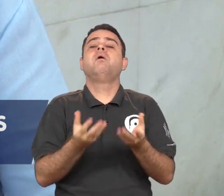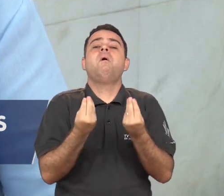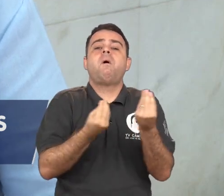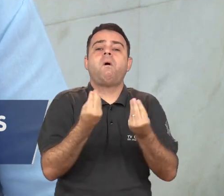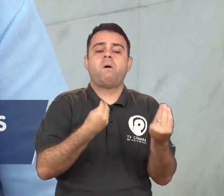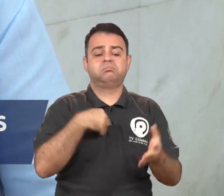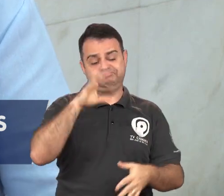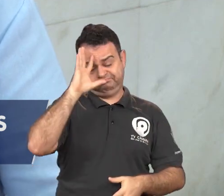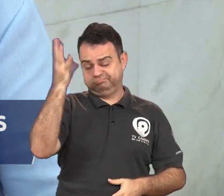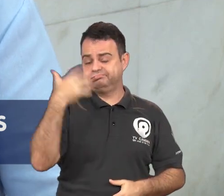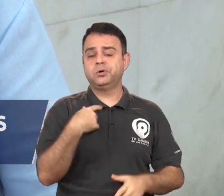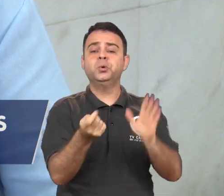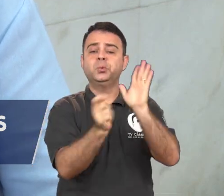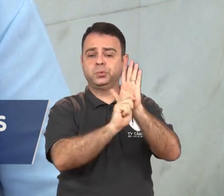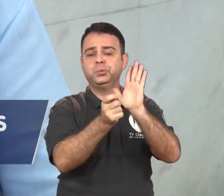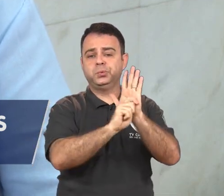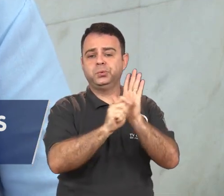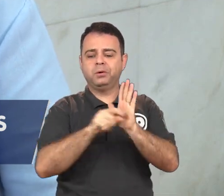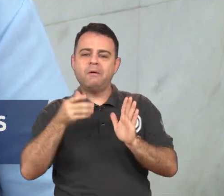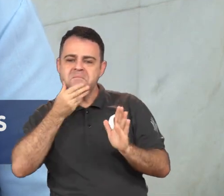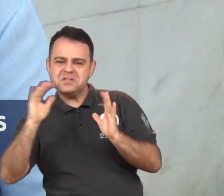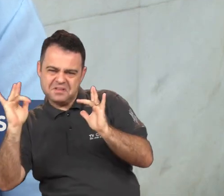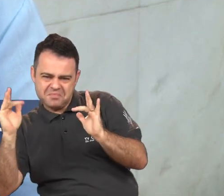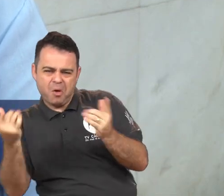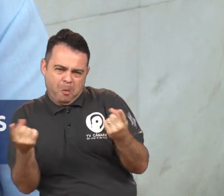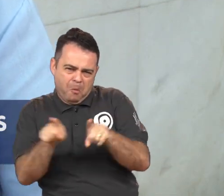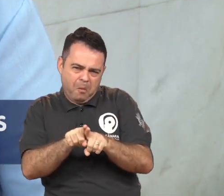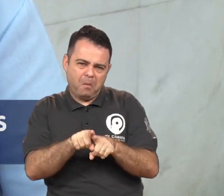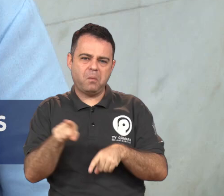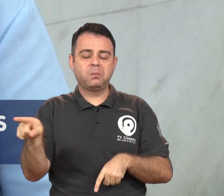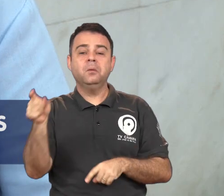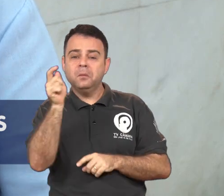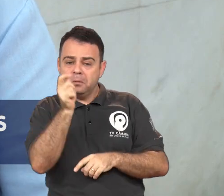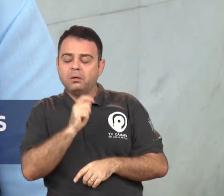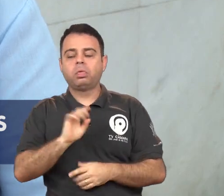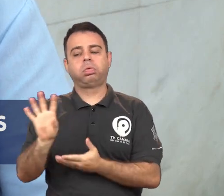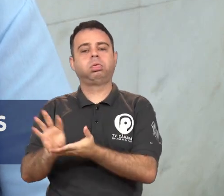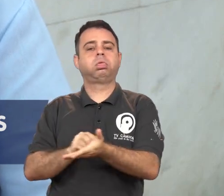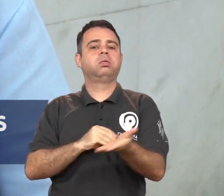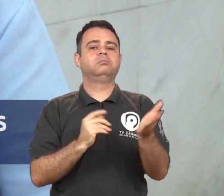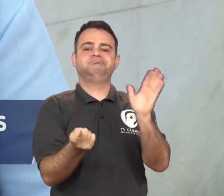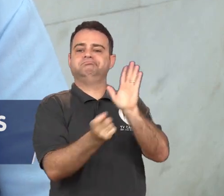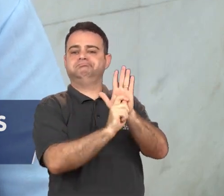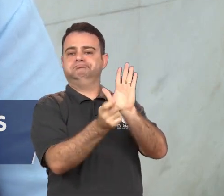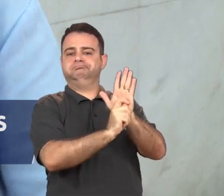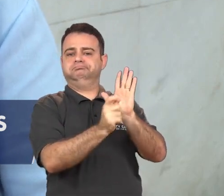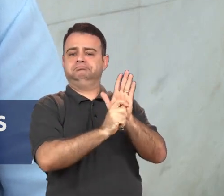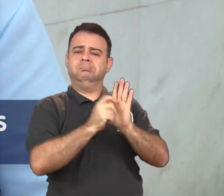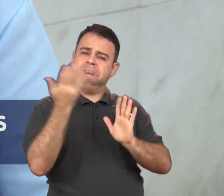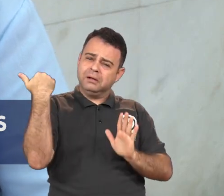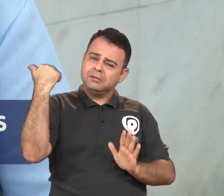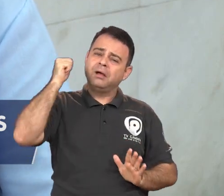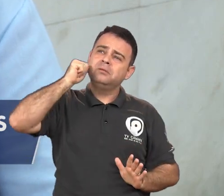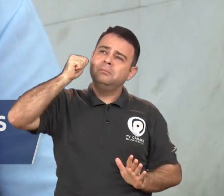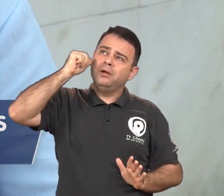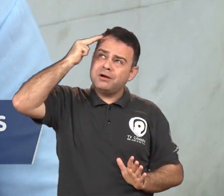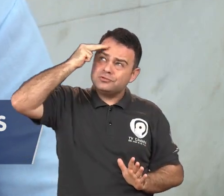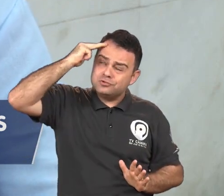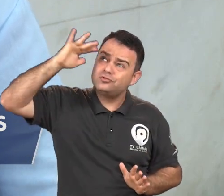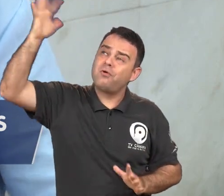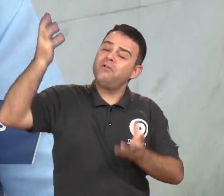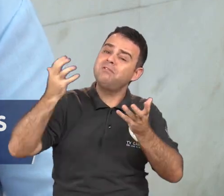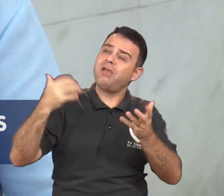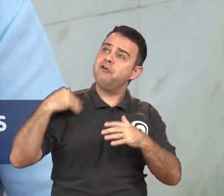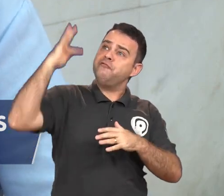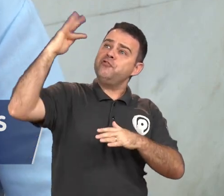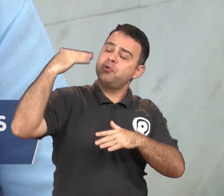vai perdendo toda aquela finalidade da família, da mãe, daquela mulher que um dia sonhou com um futuro